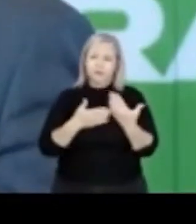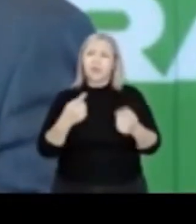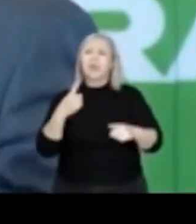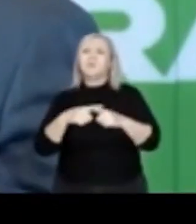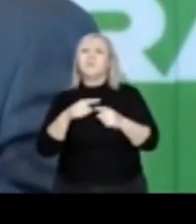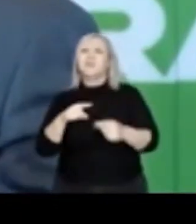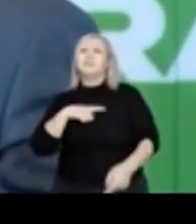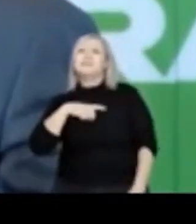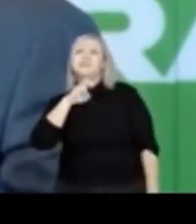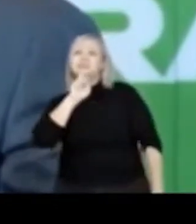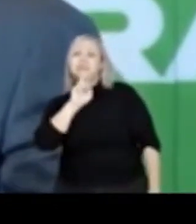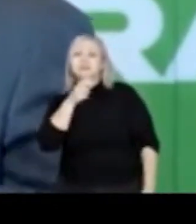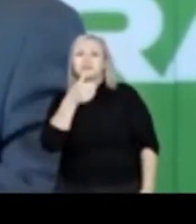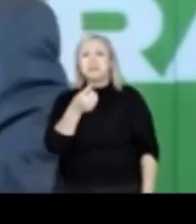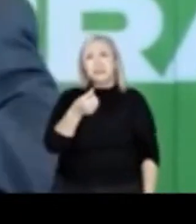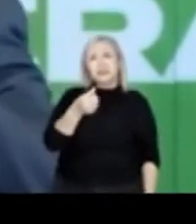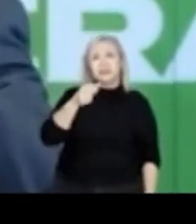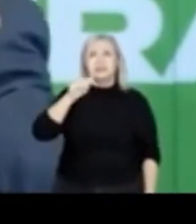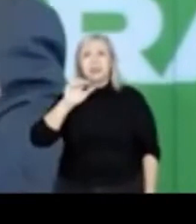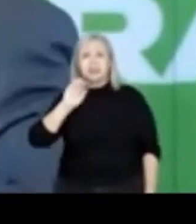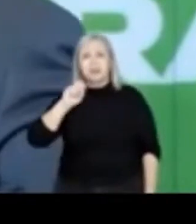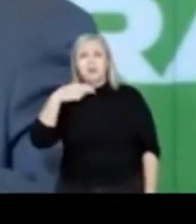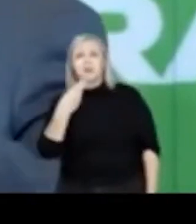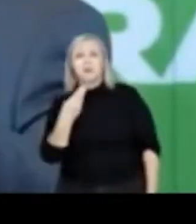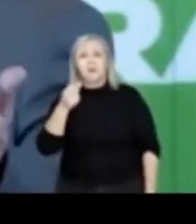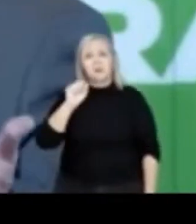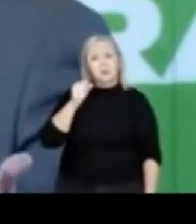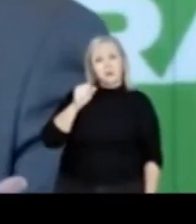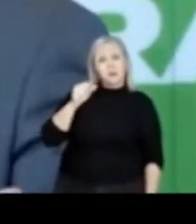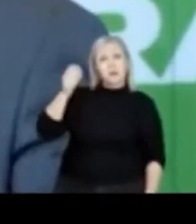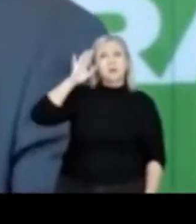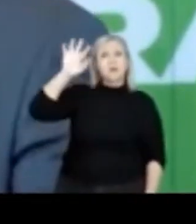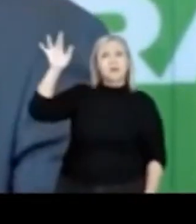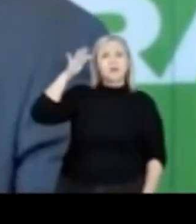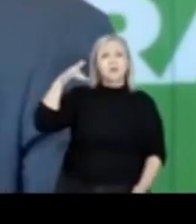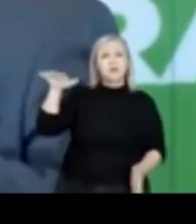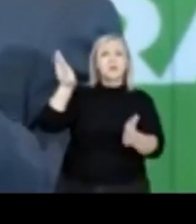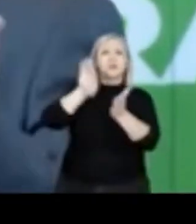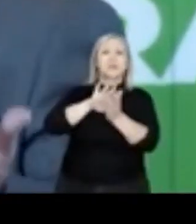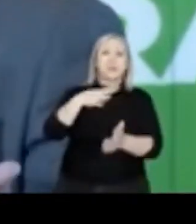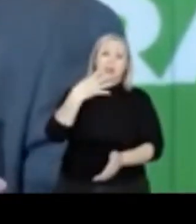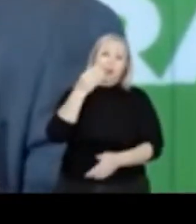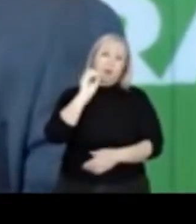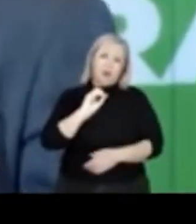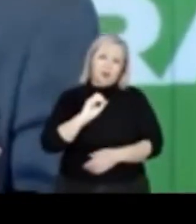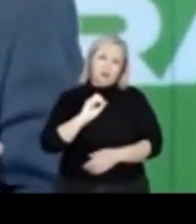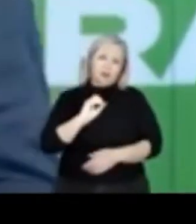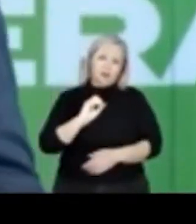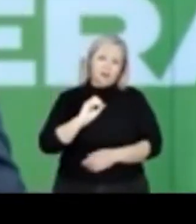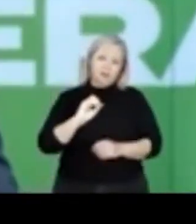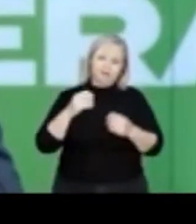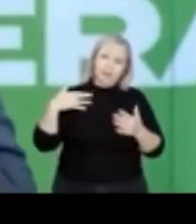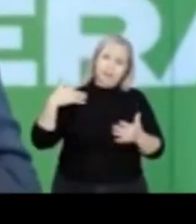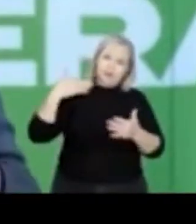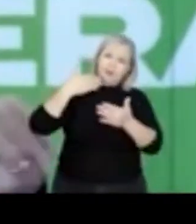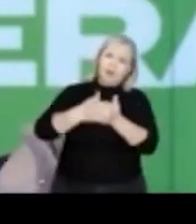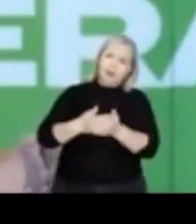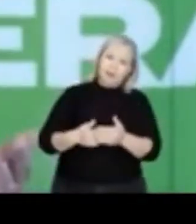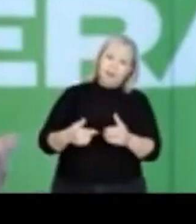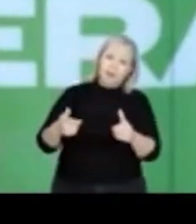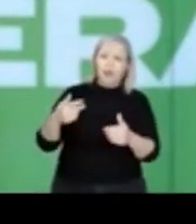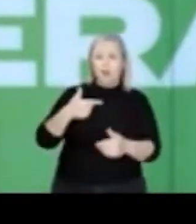oito, sonha em chegar a 40 para ir para o segundo turno? Ou chegar a 30? Ora, por que quem